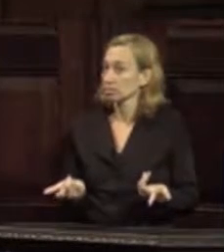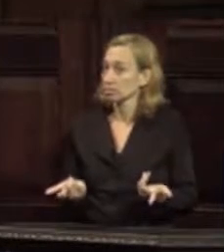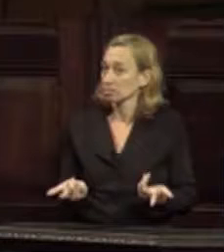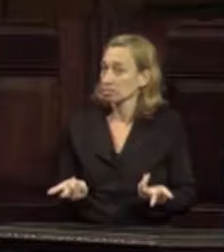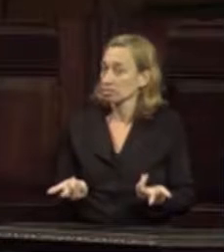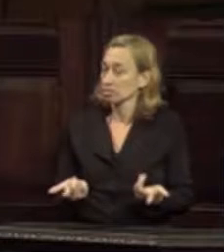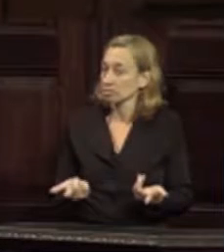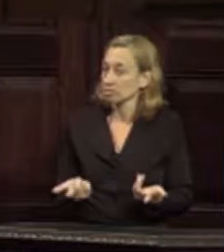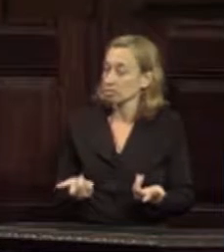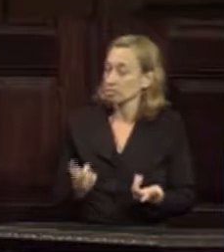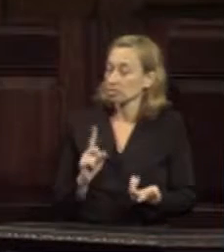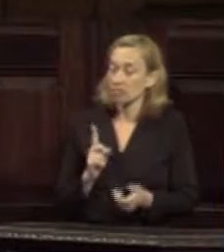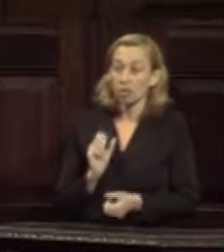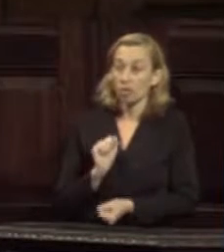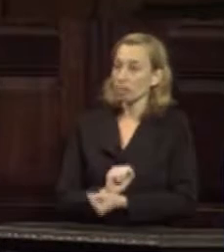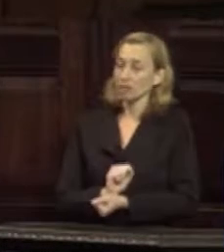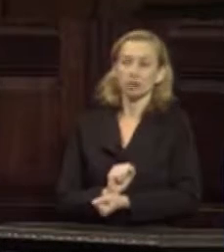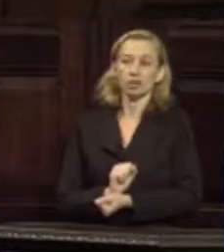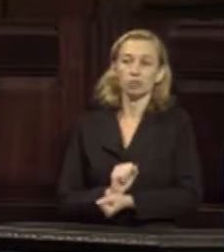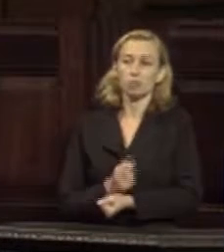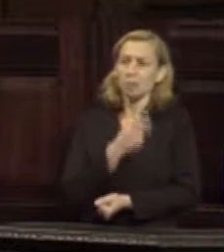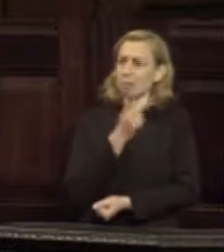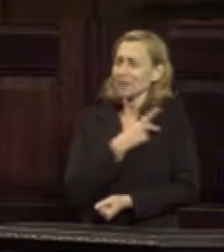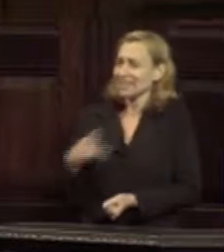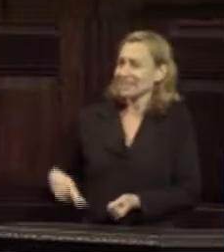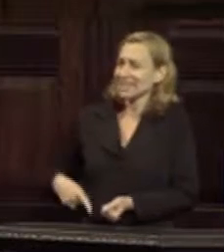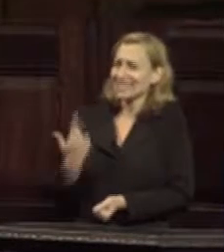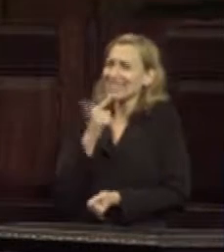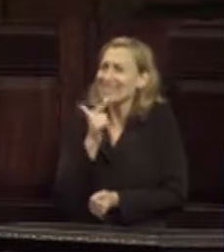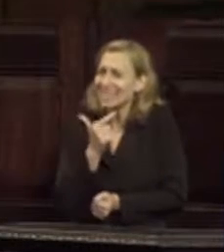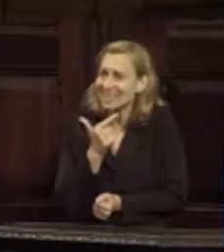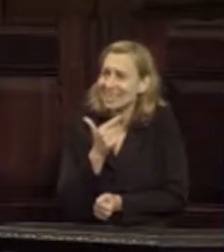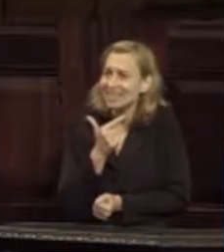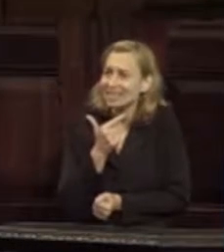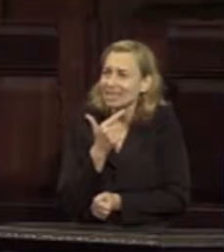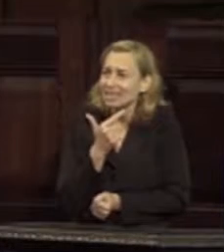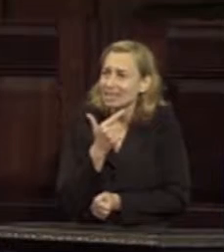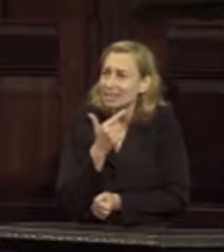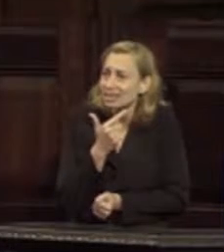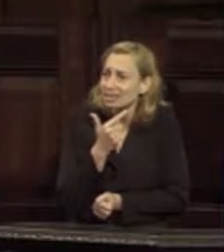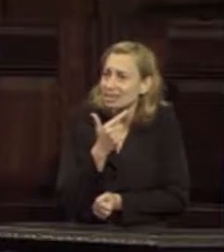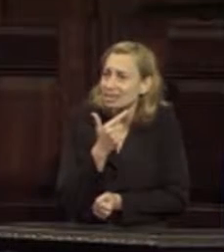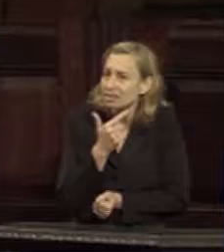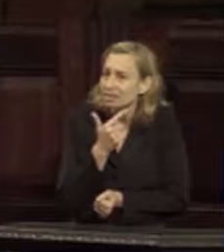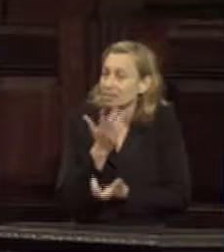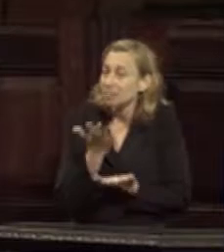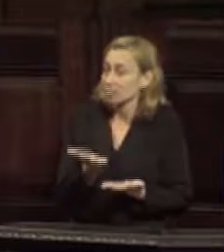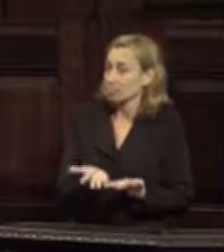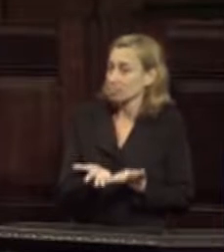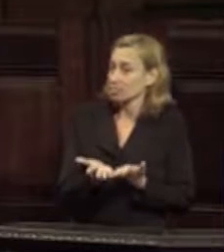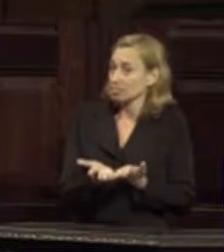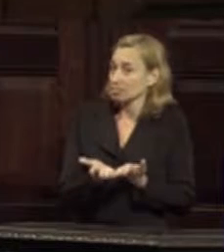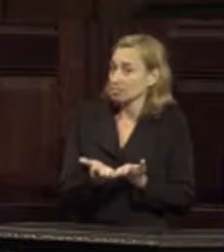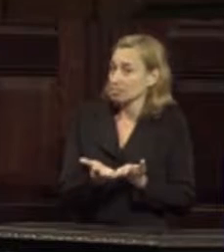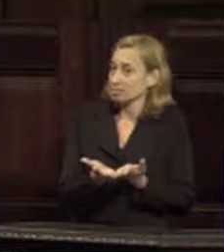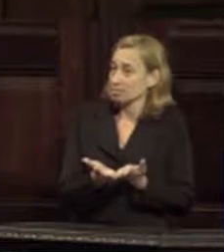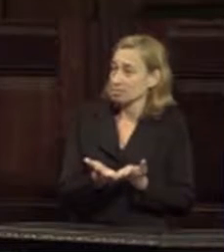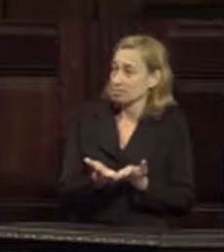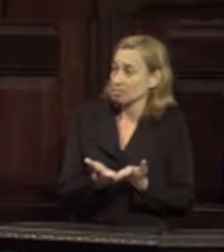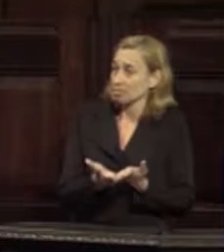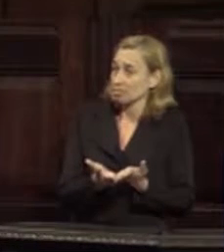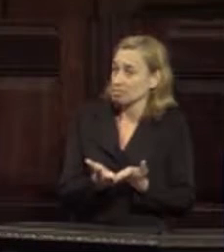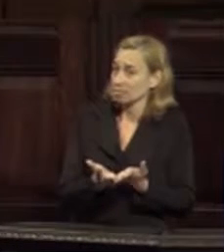Não é isso que se espera de um presidente da República que intervém no